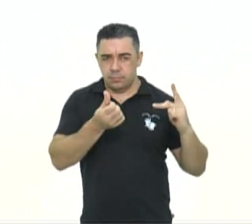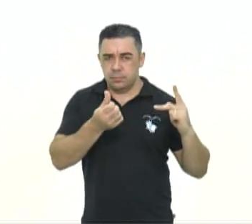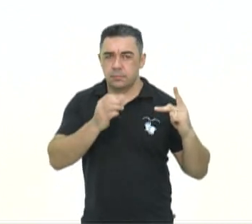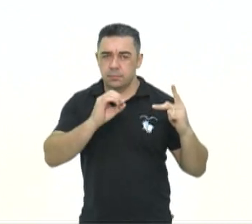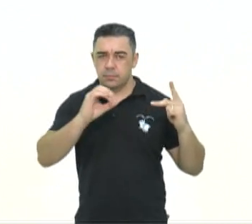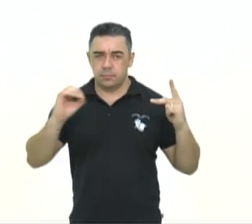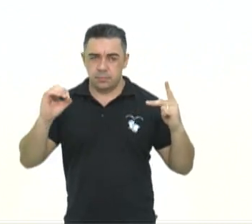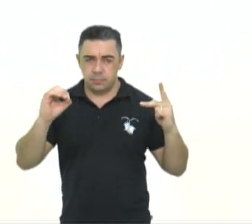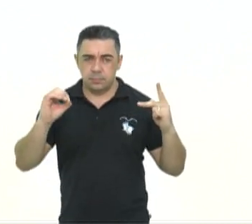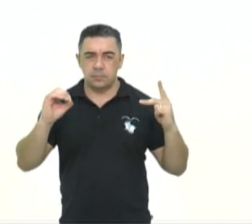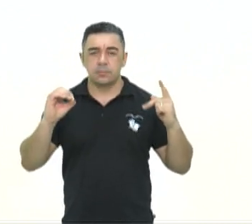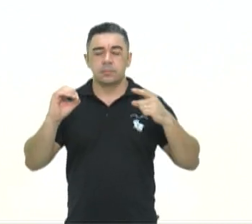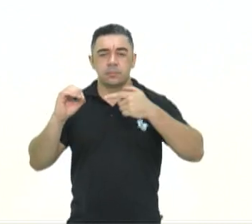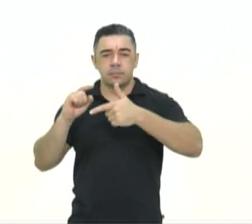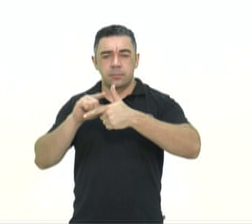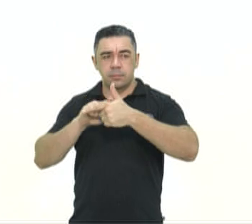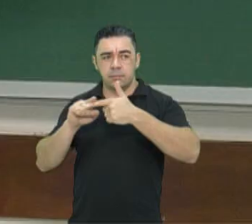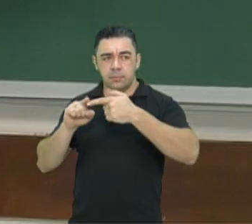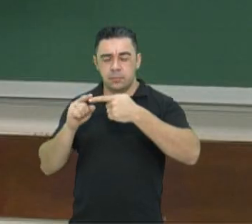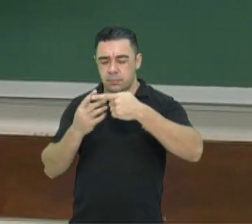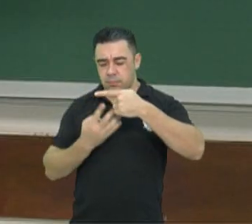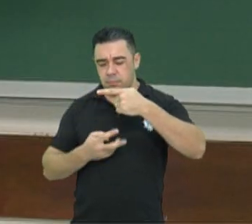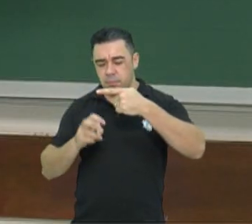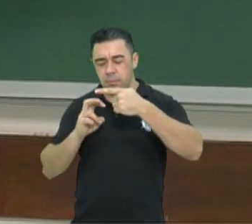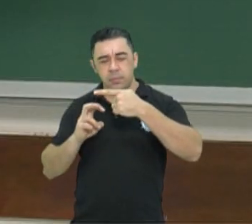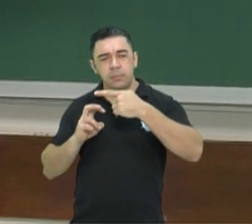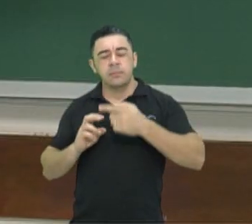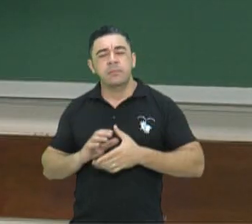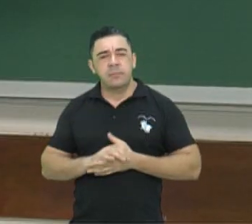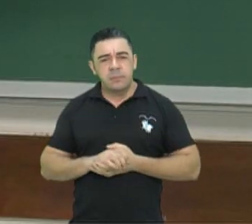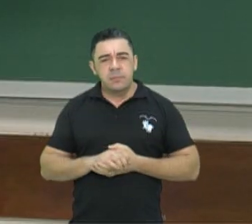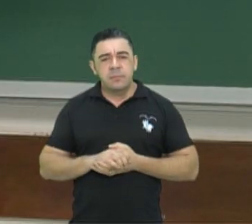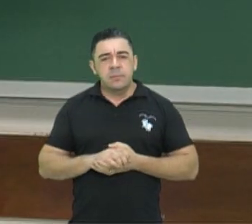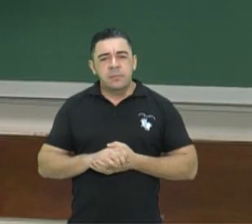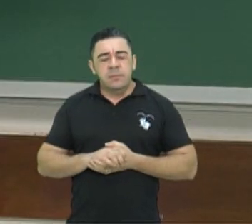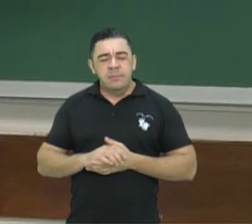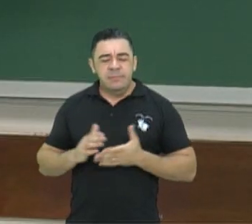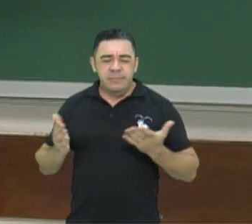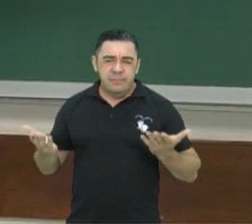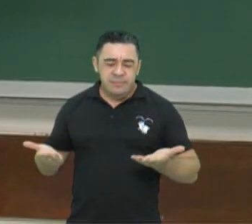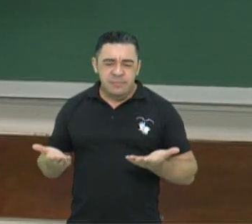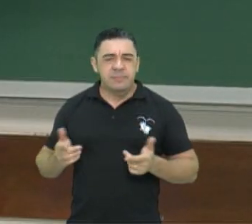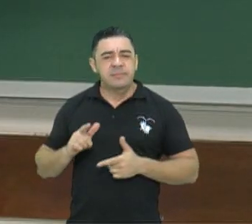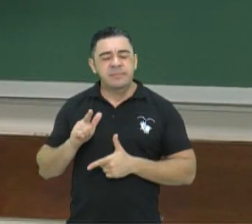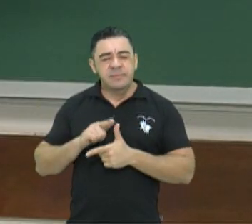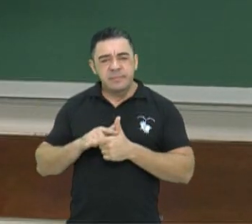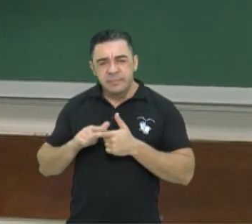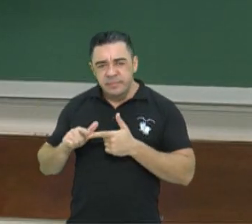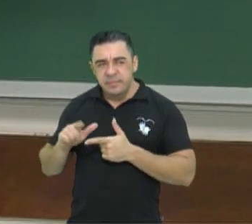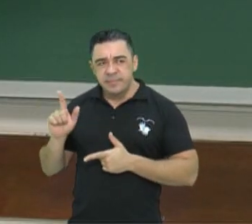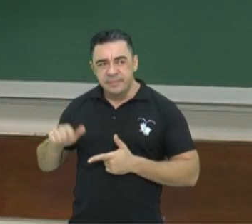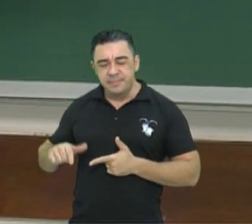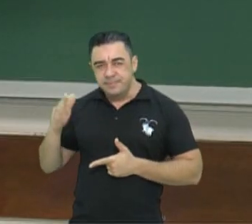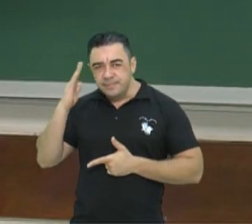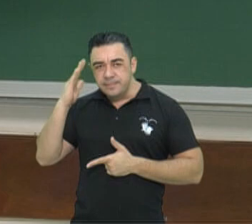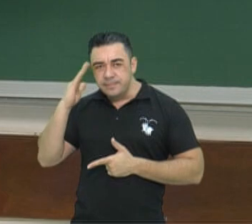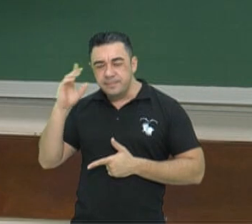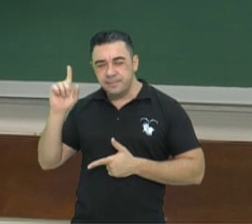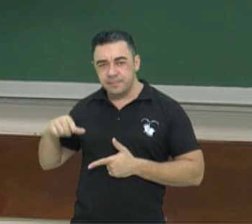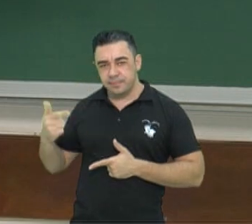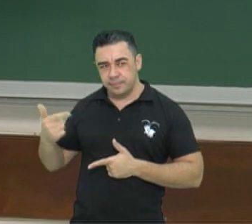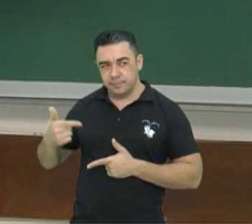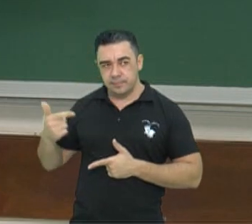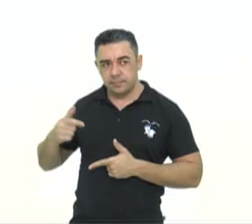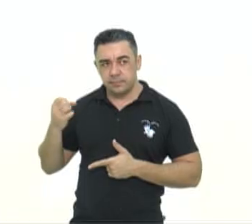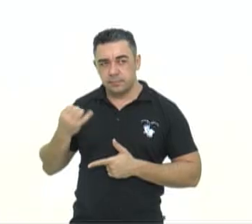tenho 3.600 sobre 45. Logo, o meu perímetro do segundo triângulo